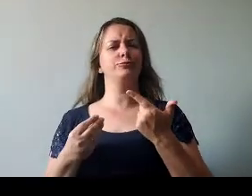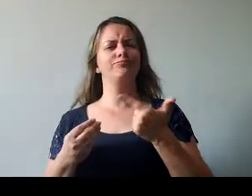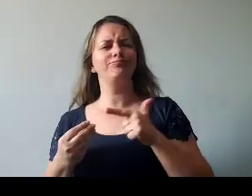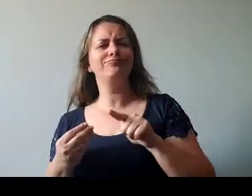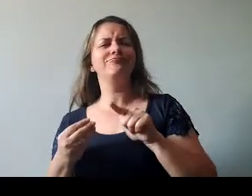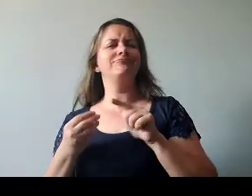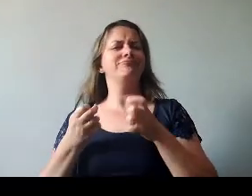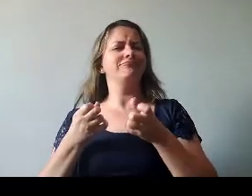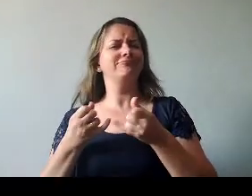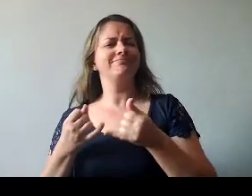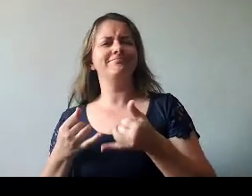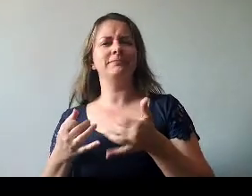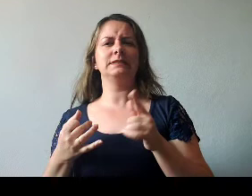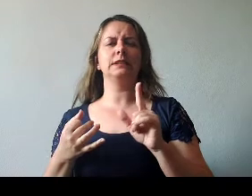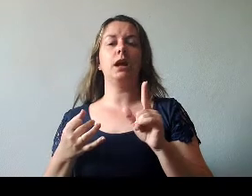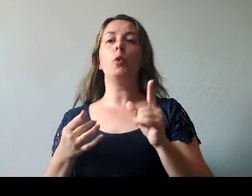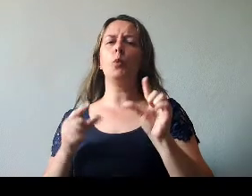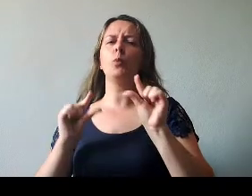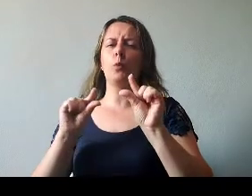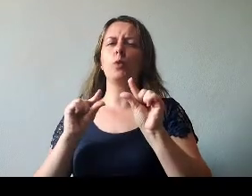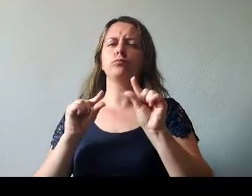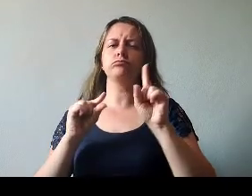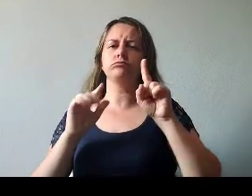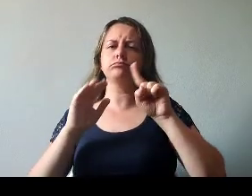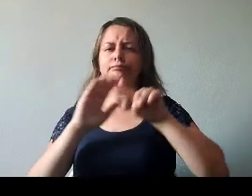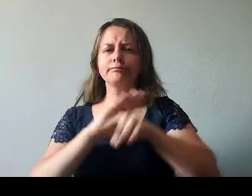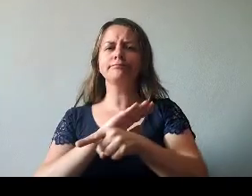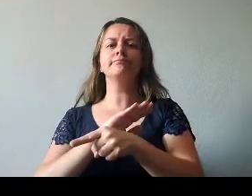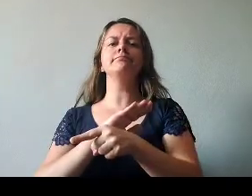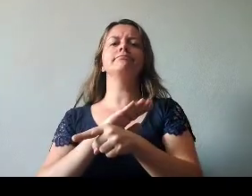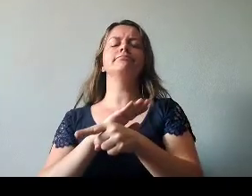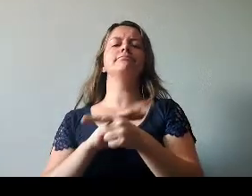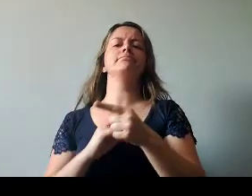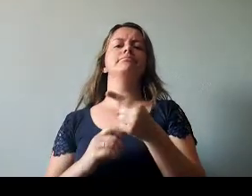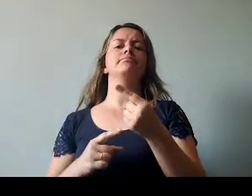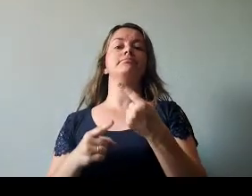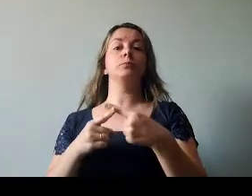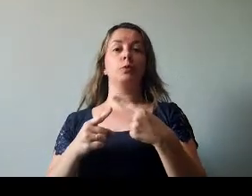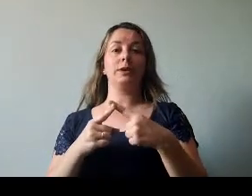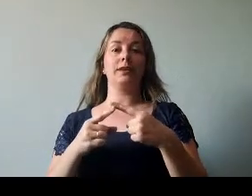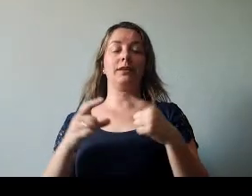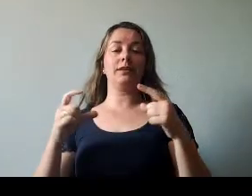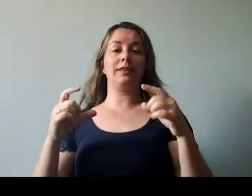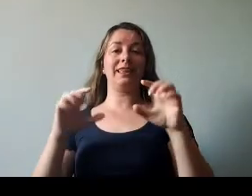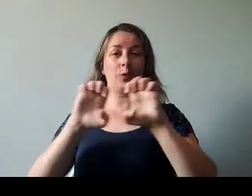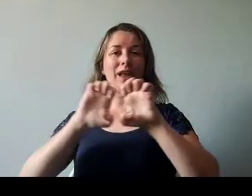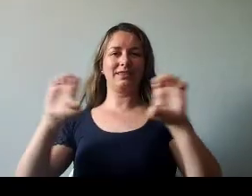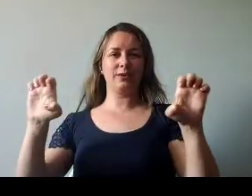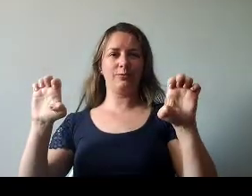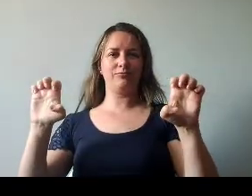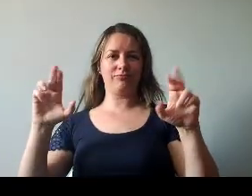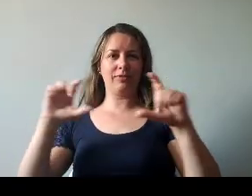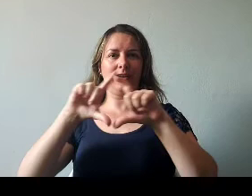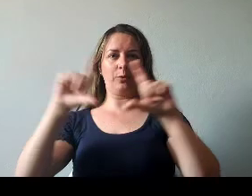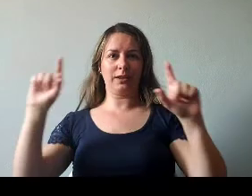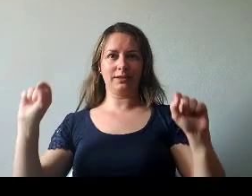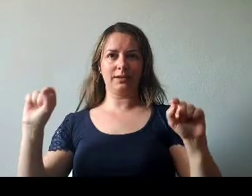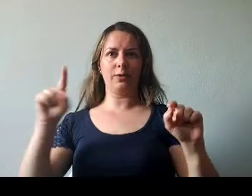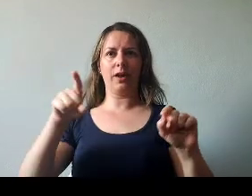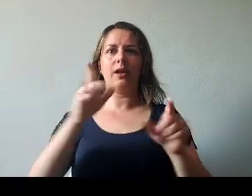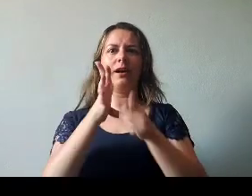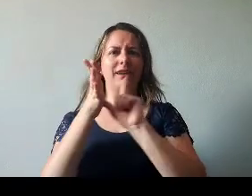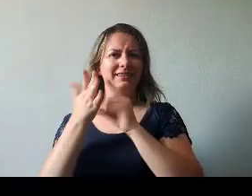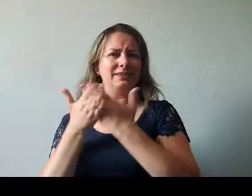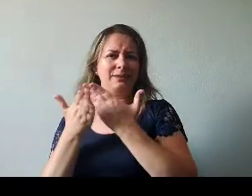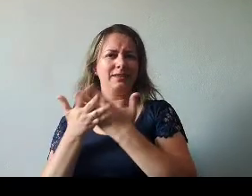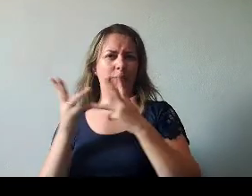porque realmente ele é complexo, porque a equação é a equação horária da posição, que é essa que a gente acabou de ver,